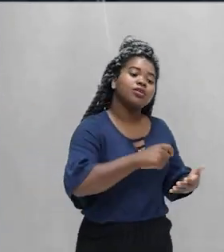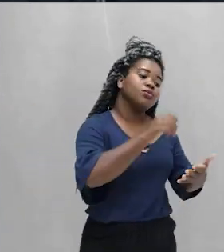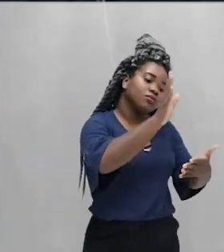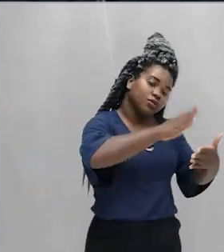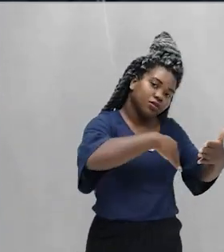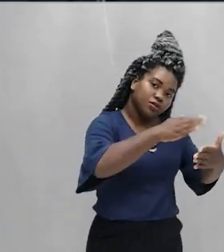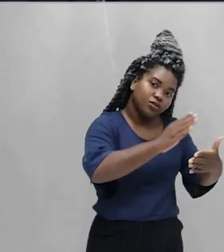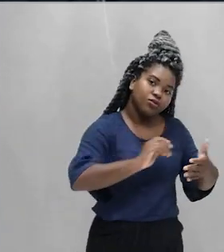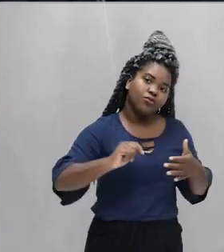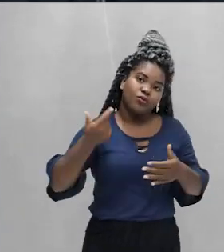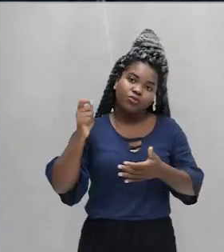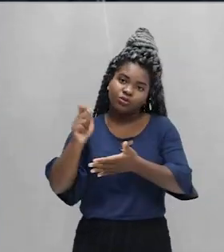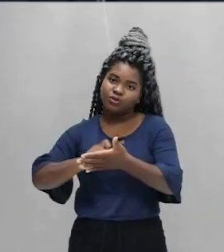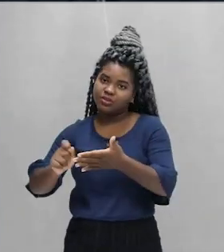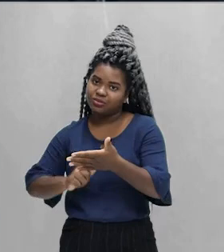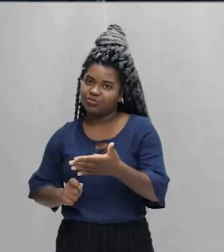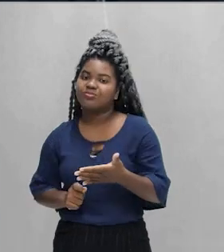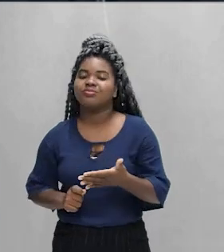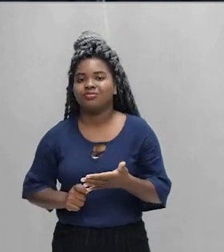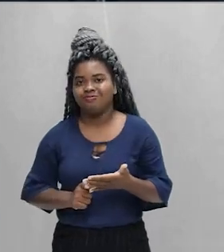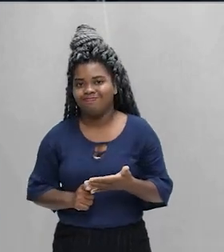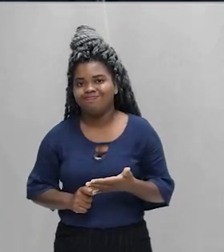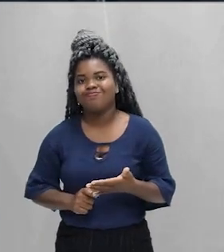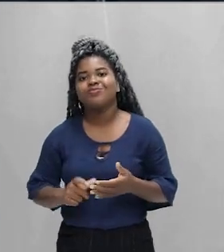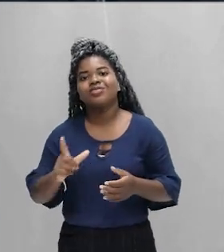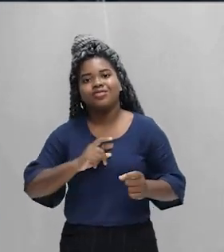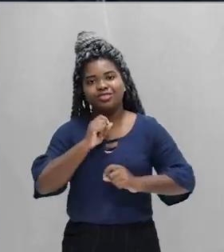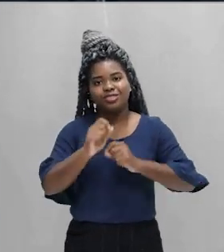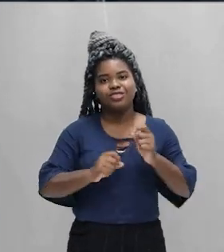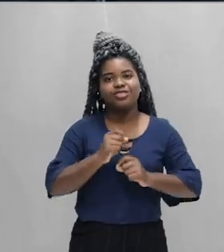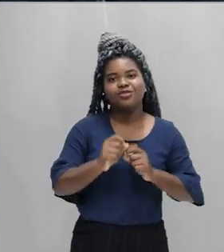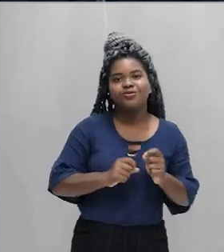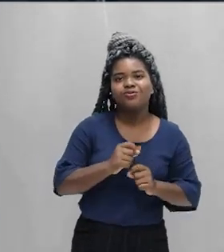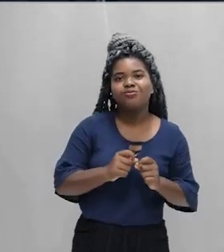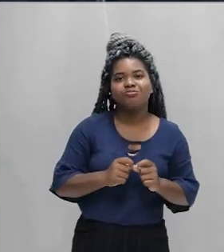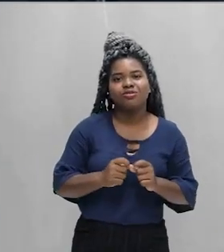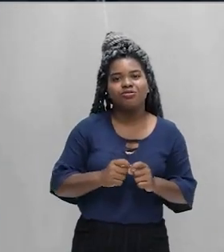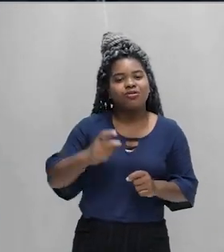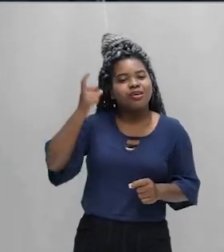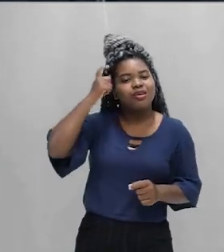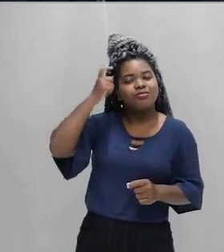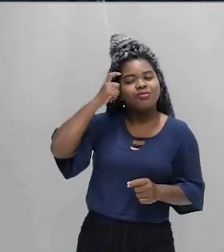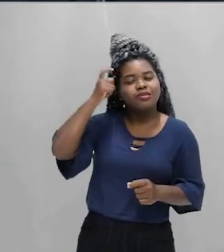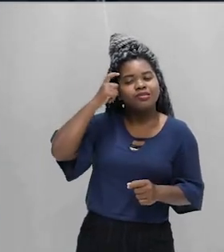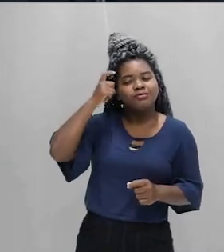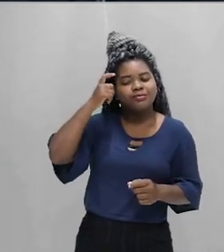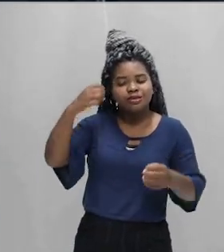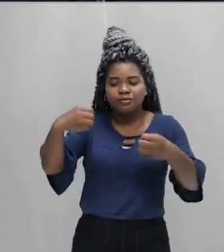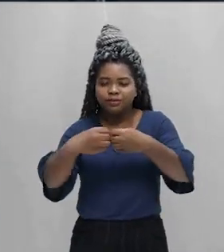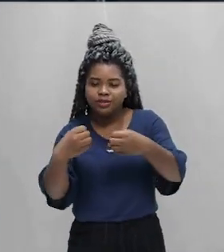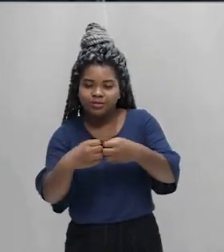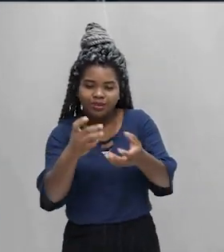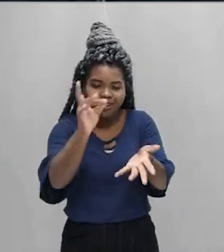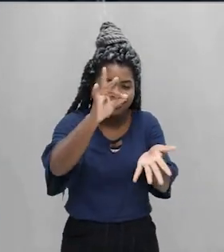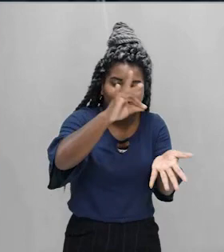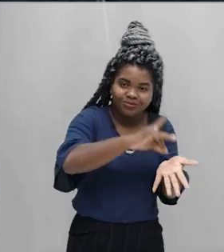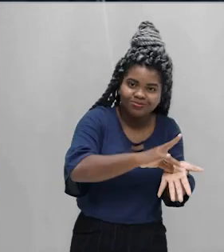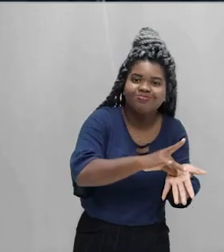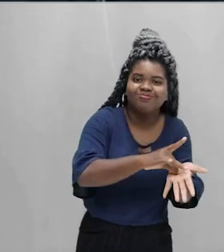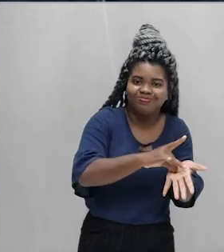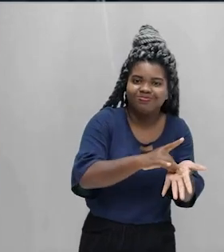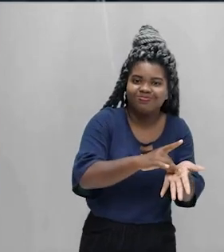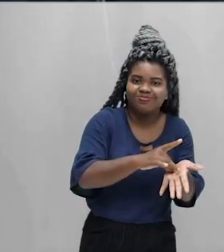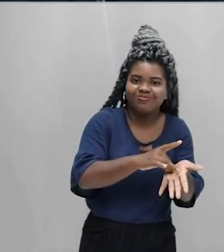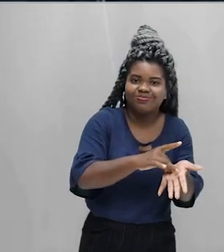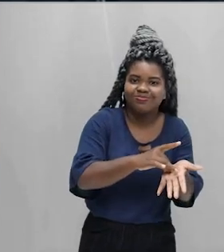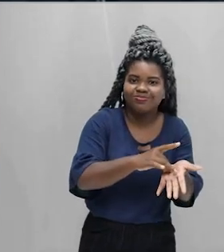escreveu acerca daquilo que era anseio deles, né, trazer aquilo mais próximo da realidade para suas